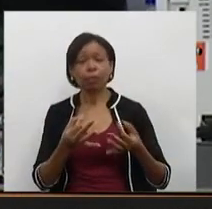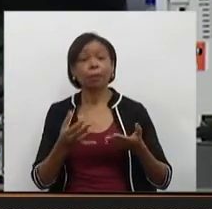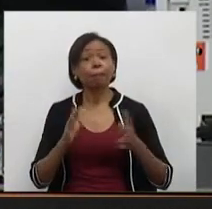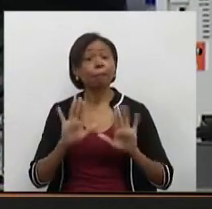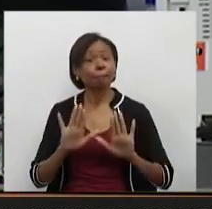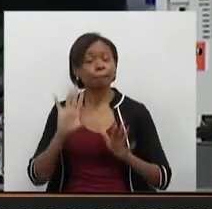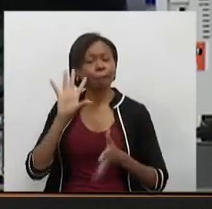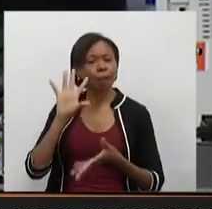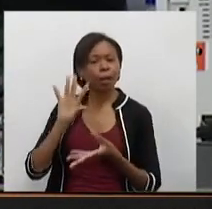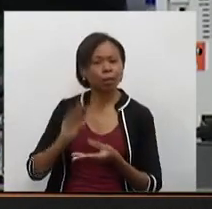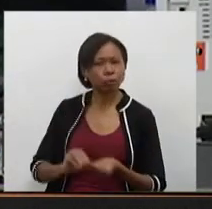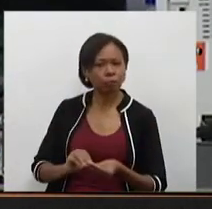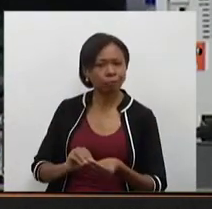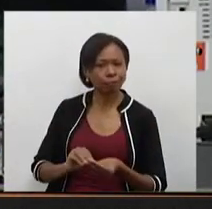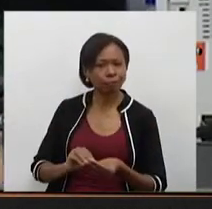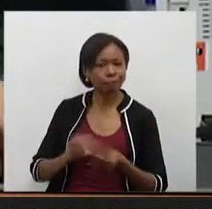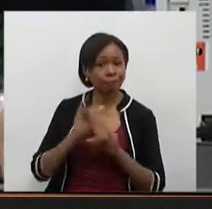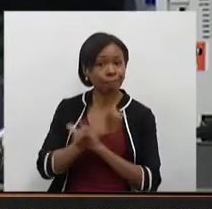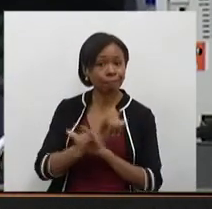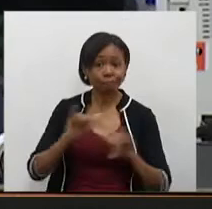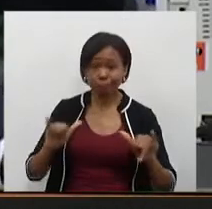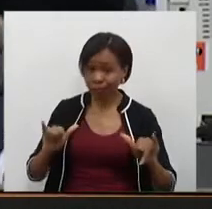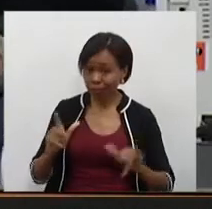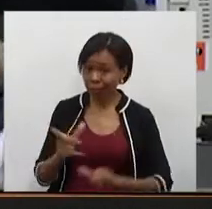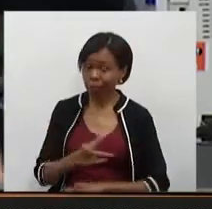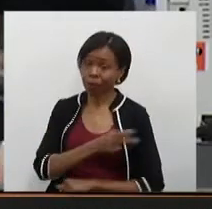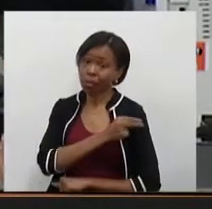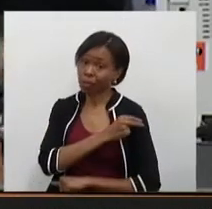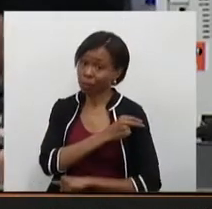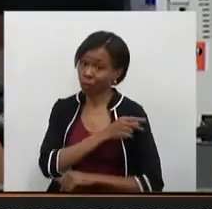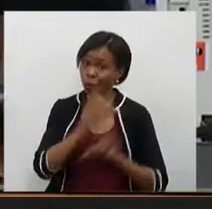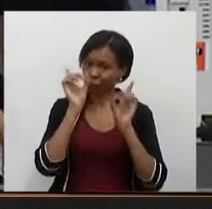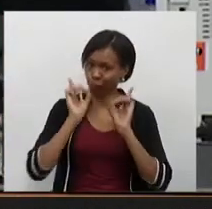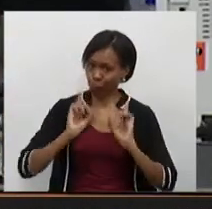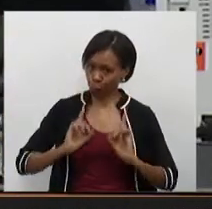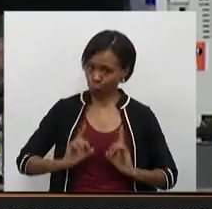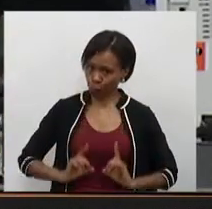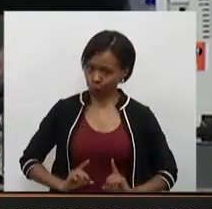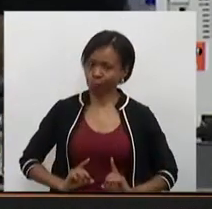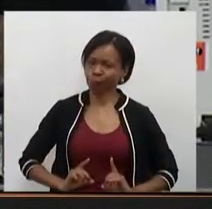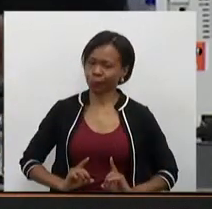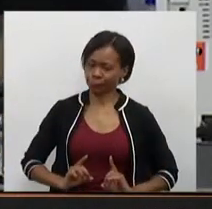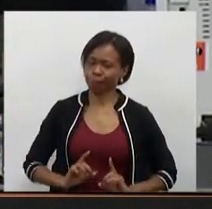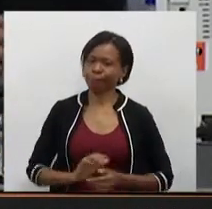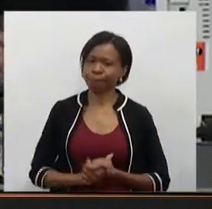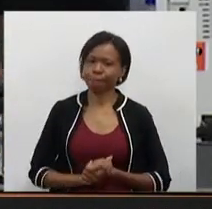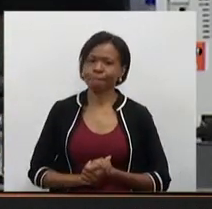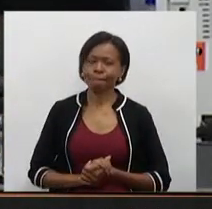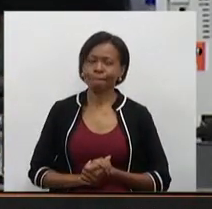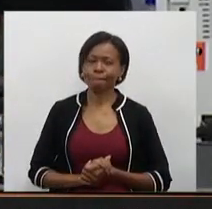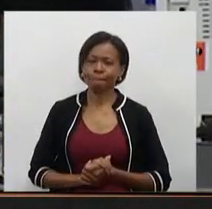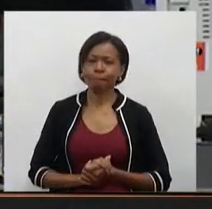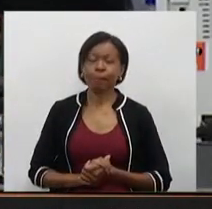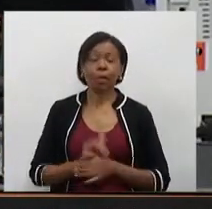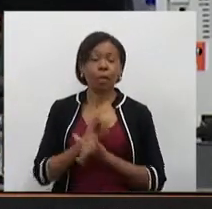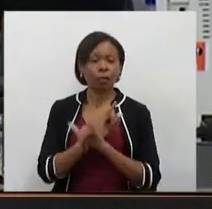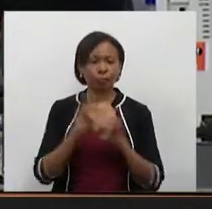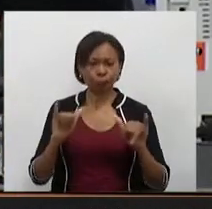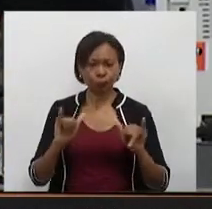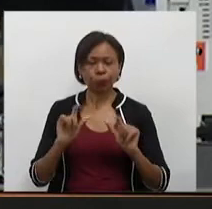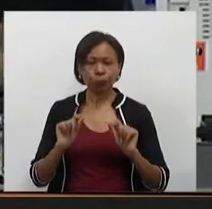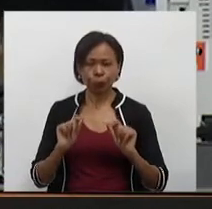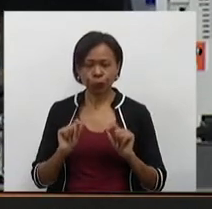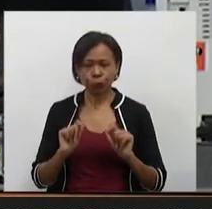para dar sobre a vacinação das pessoas com deficiência, senhor presidente. Como foi dito,